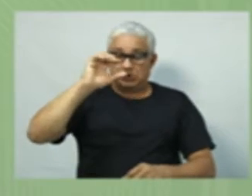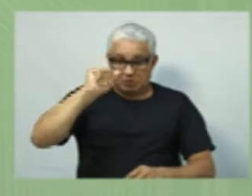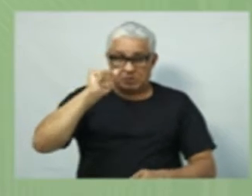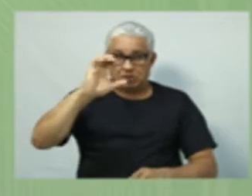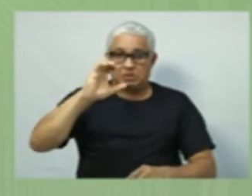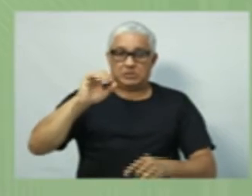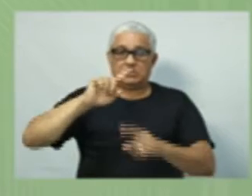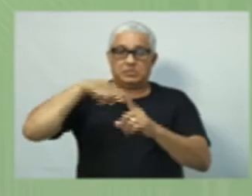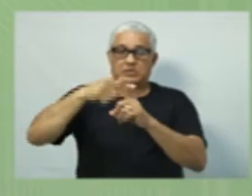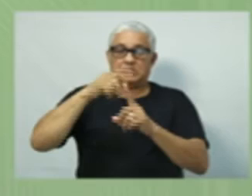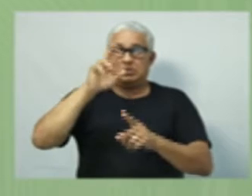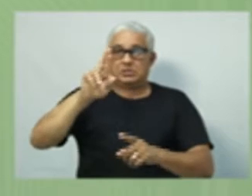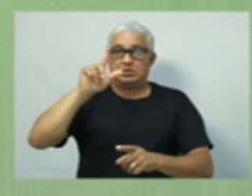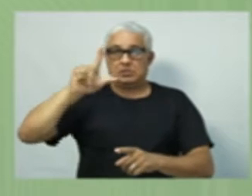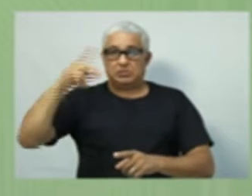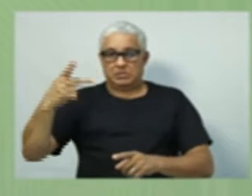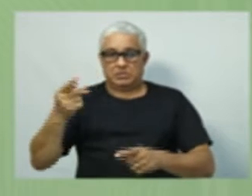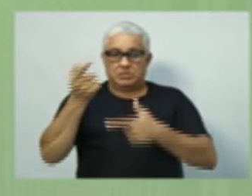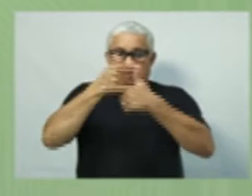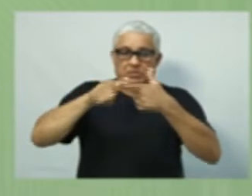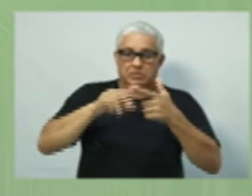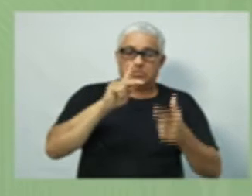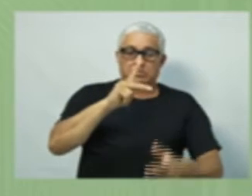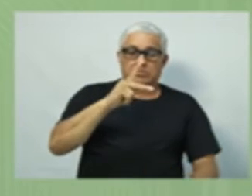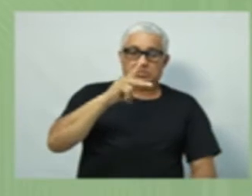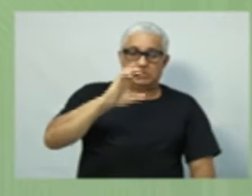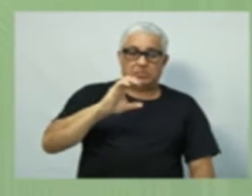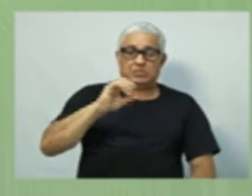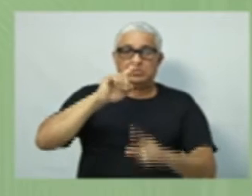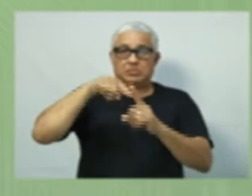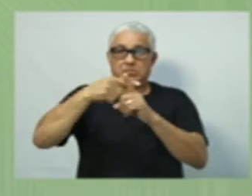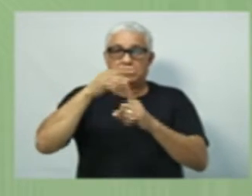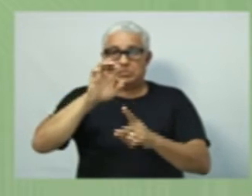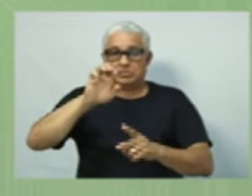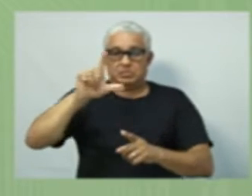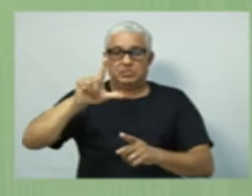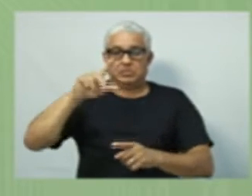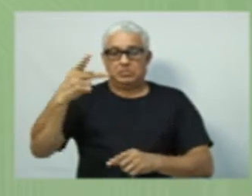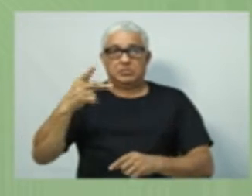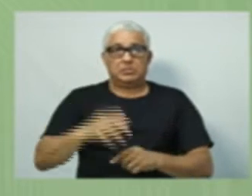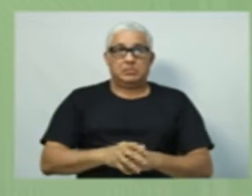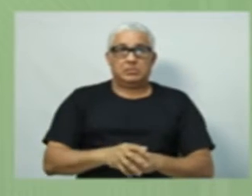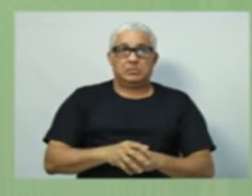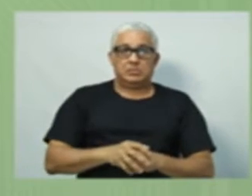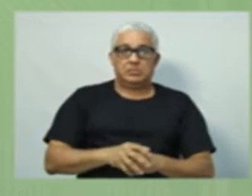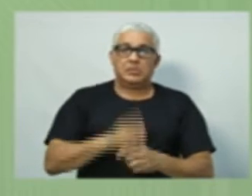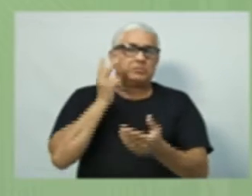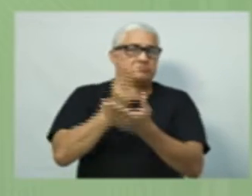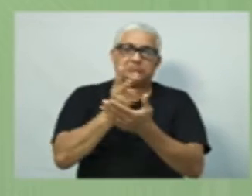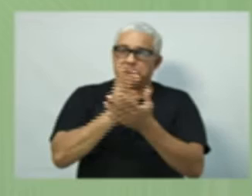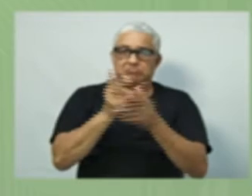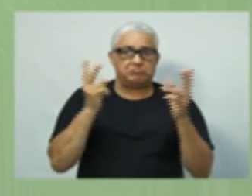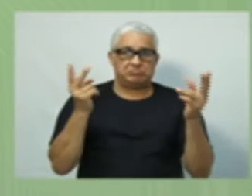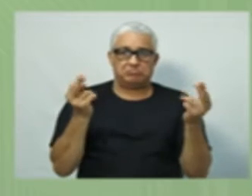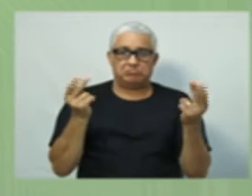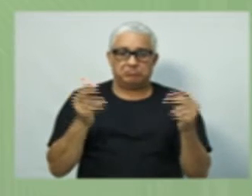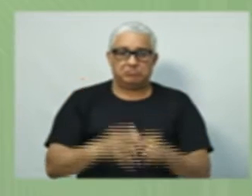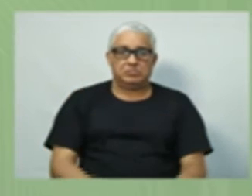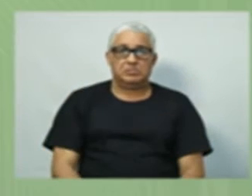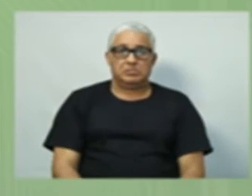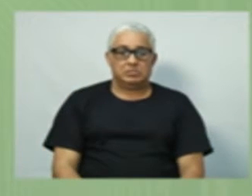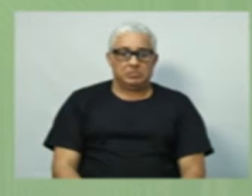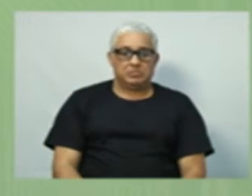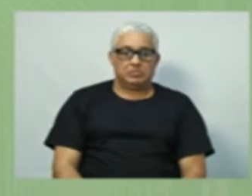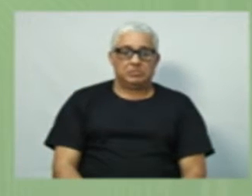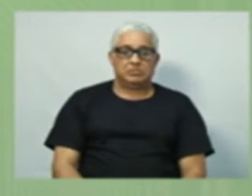mais o passivo não circulante lp eo é a mesma coisa ok então